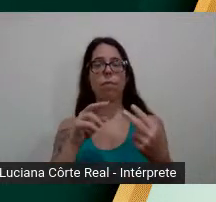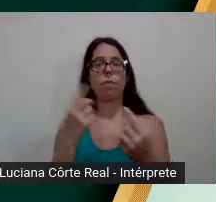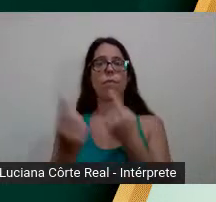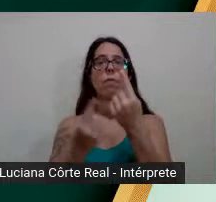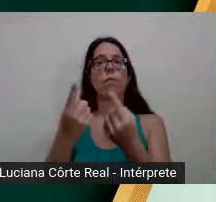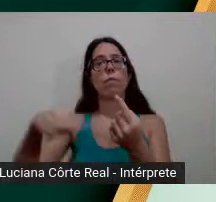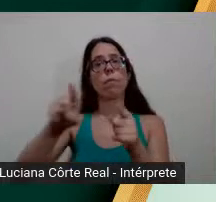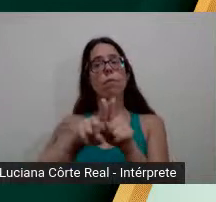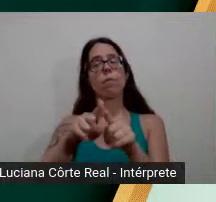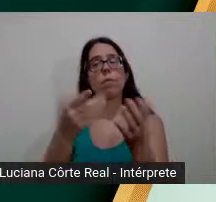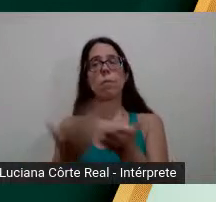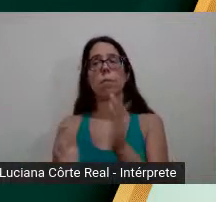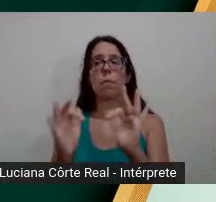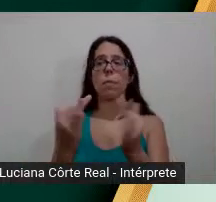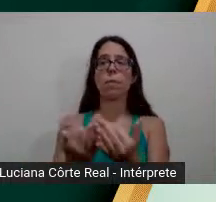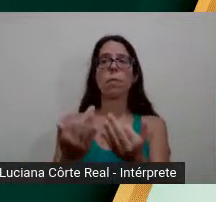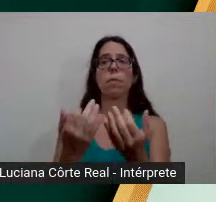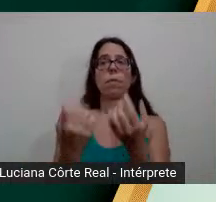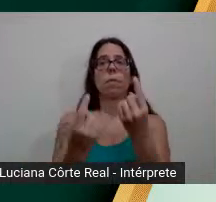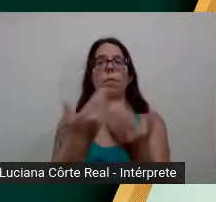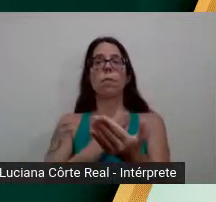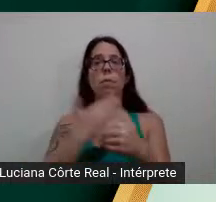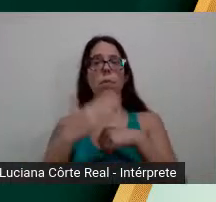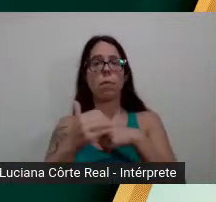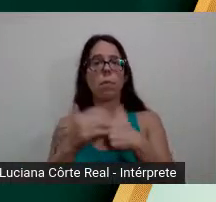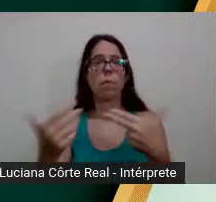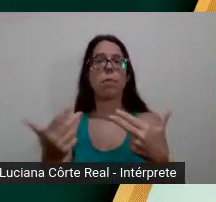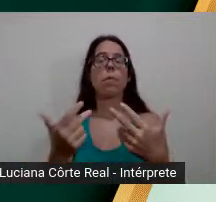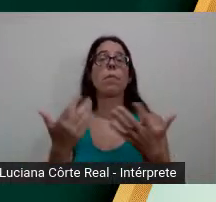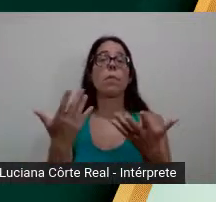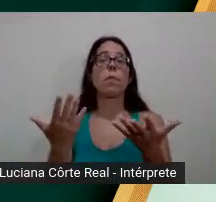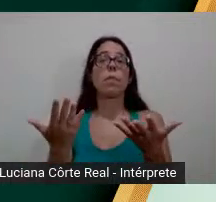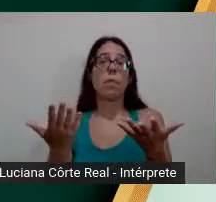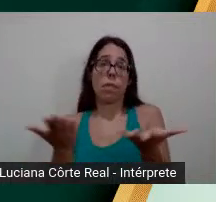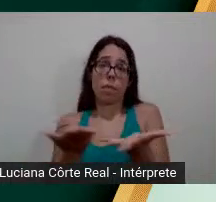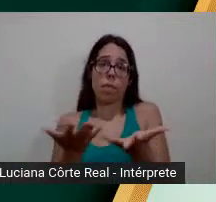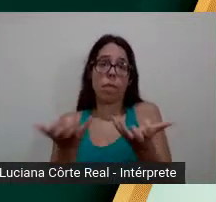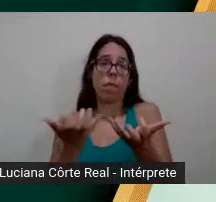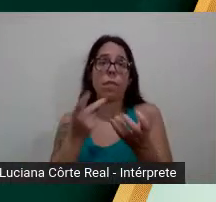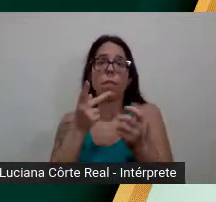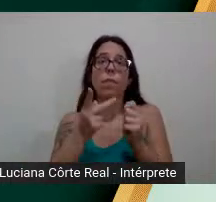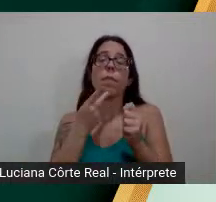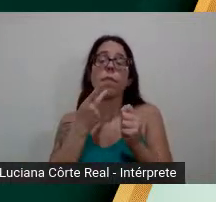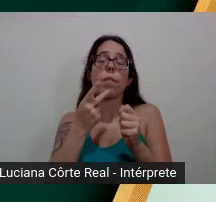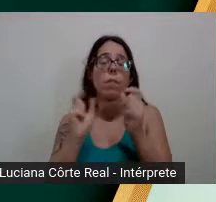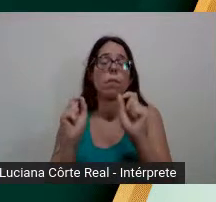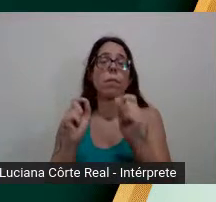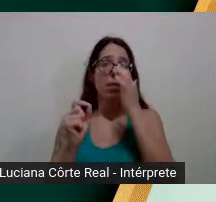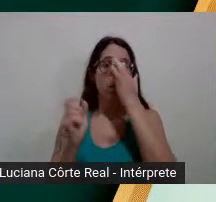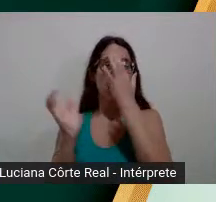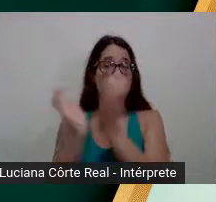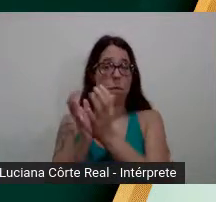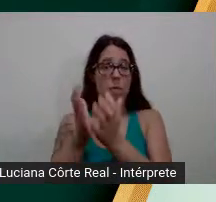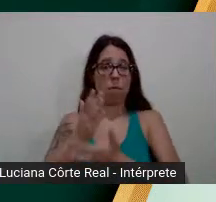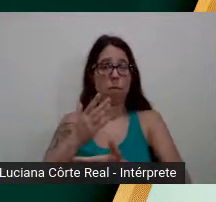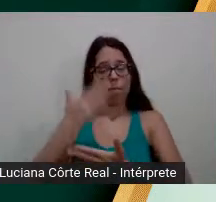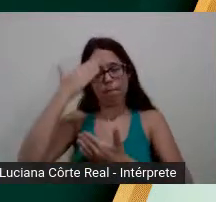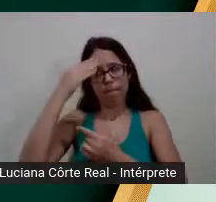colega. A homenagem a um colega que, para mim, vai ser muito difícil o dia que eu voltar ao campus